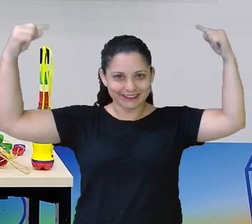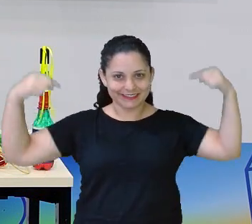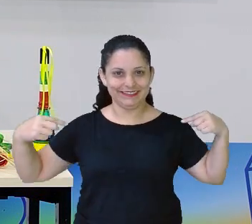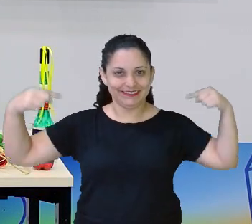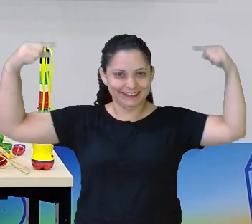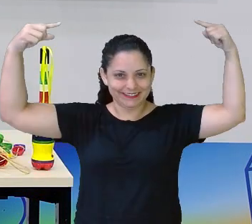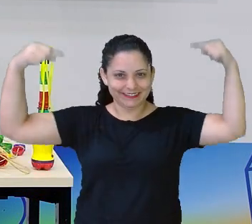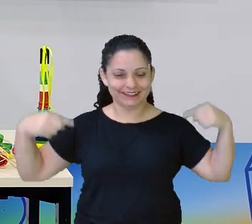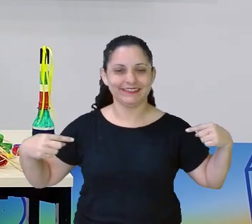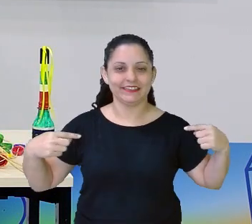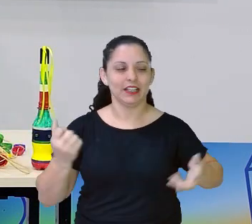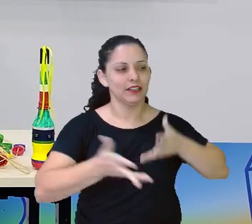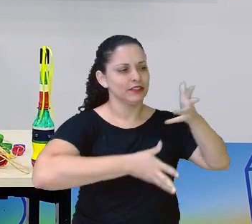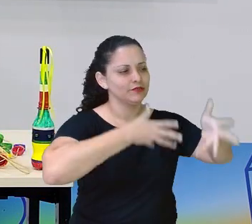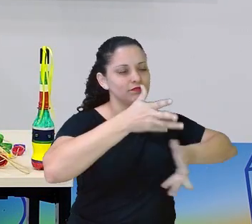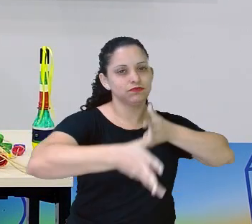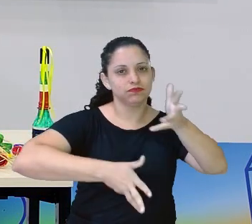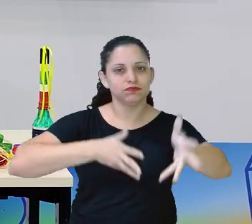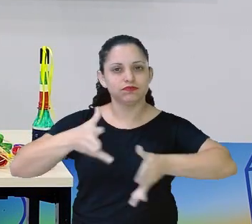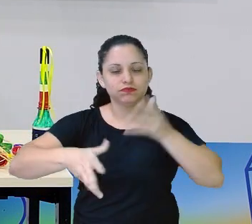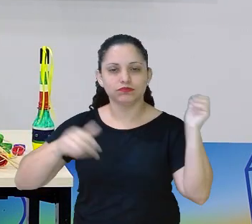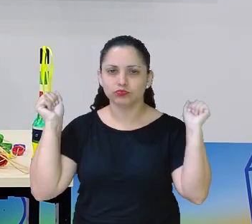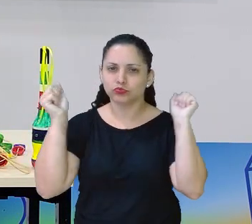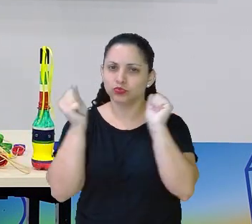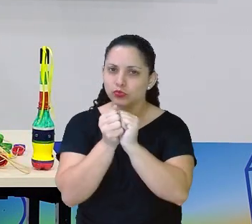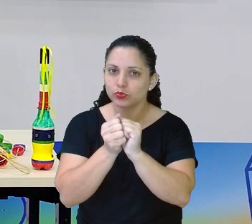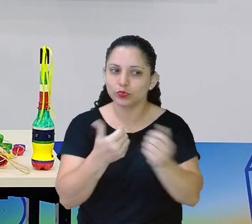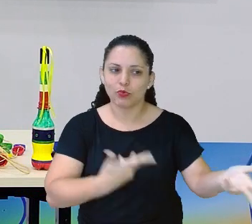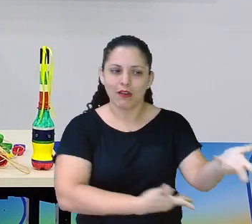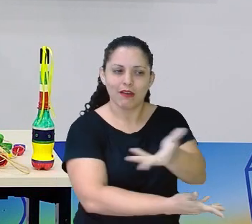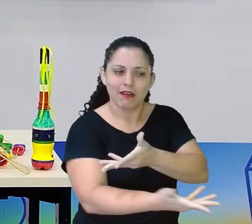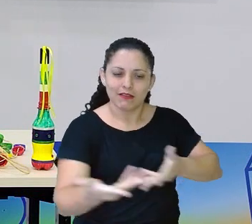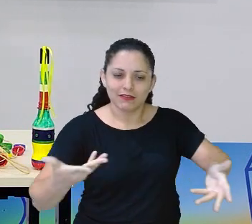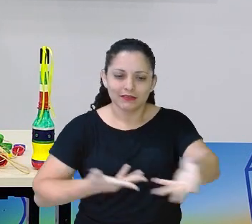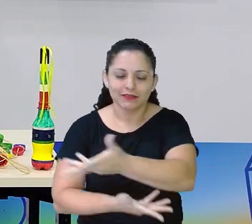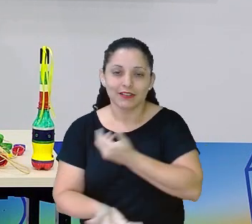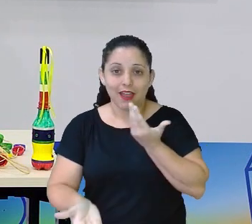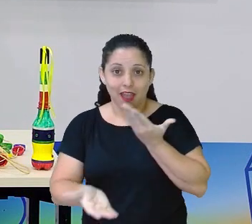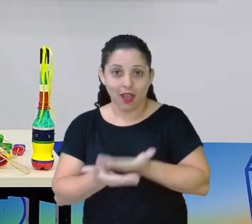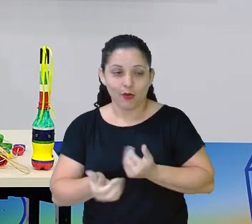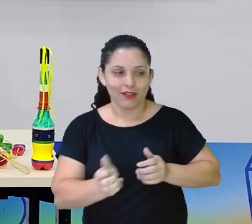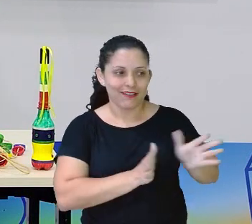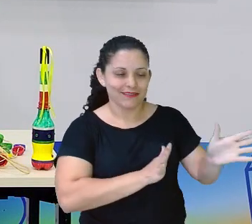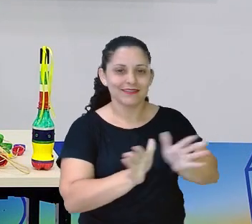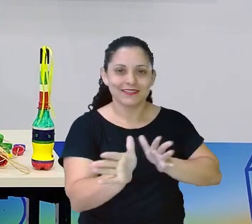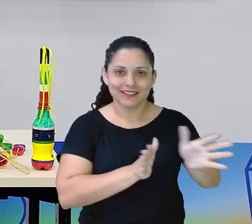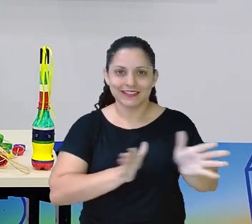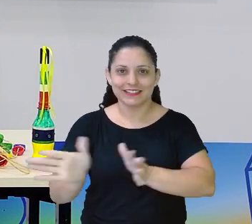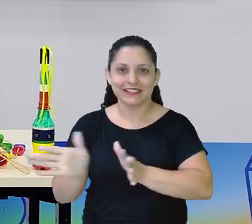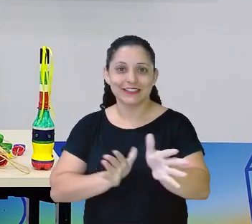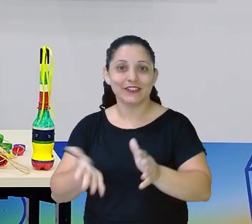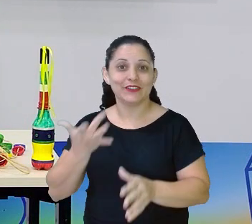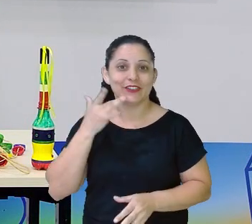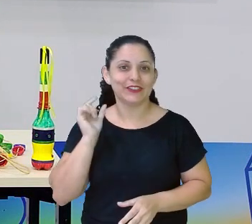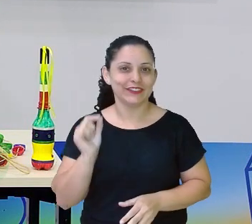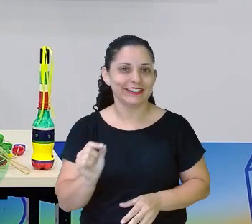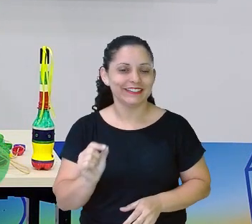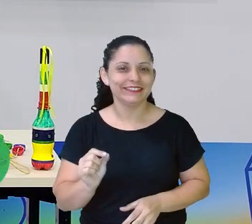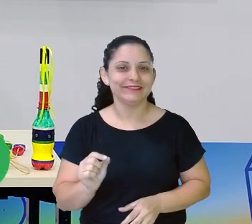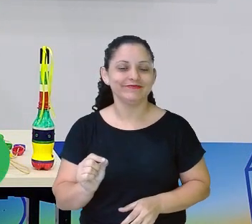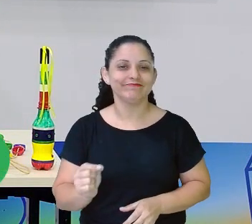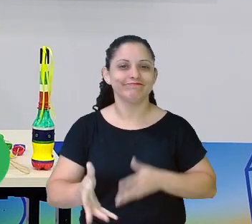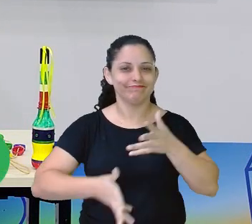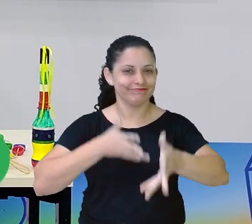tela, trabalhando junto com a gente, tornando essa aula mais acessível. Está vendo aí no cantinho fazendo